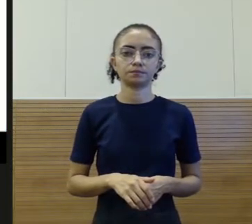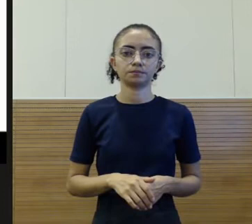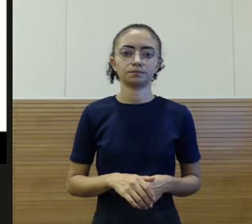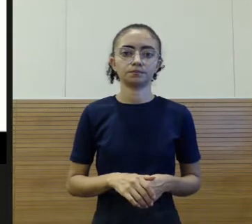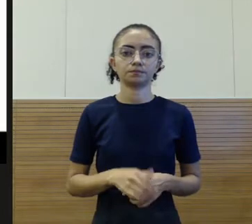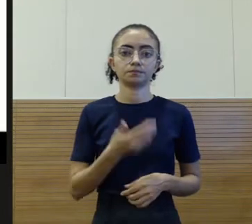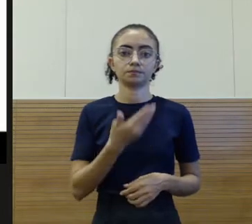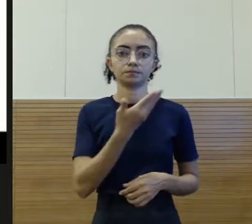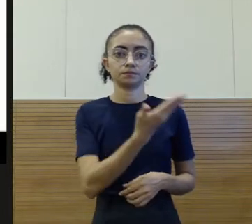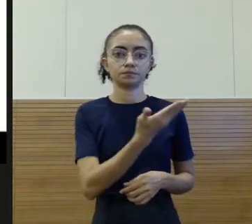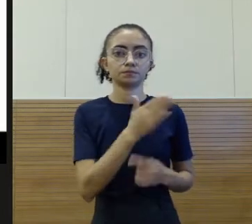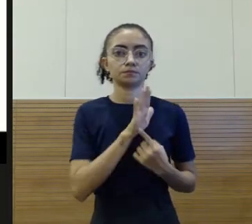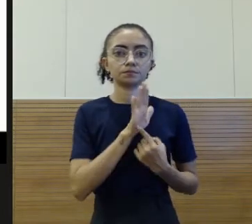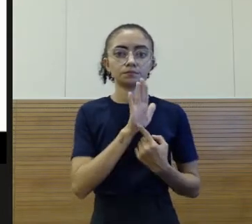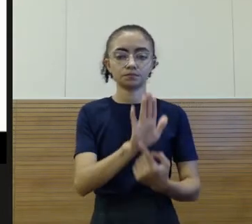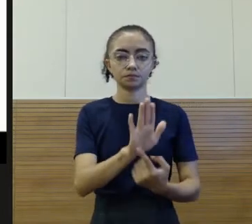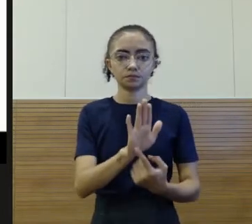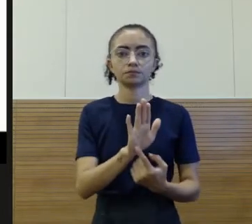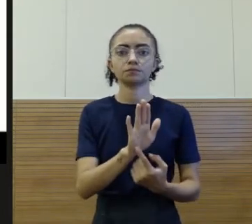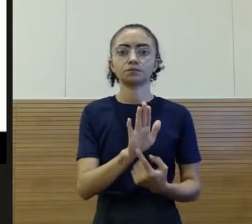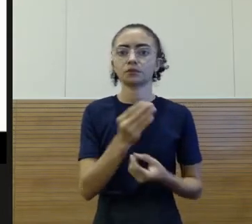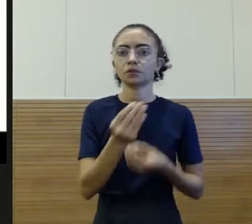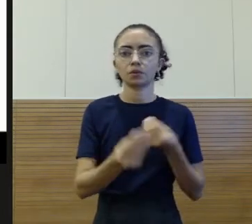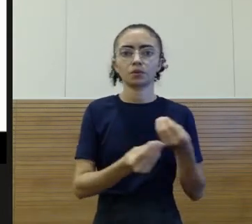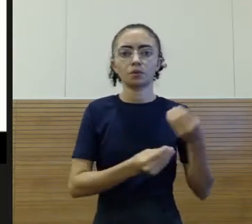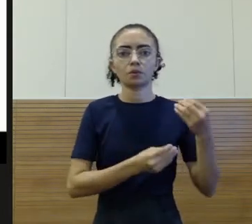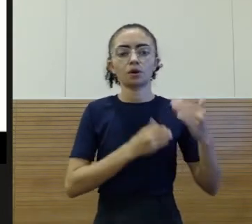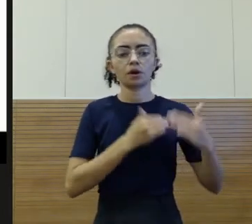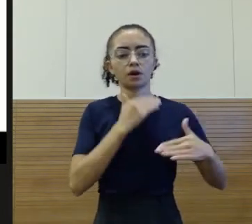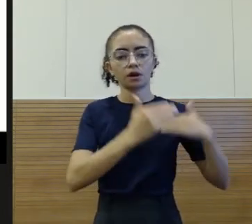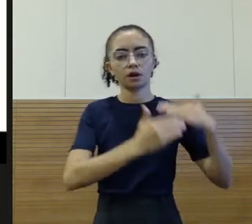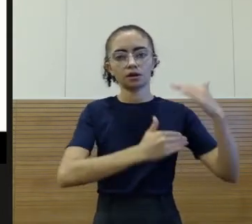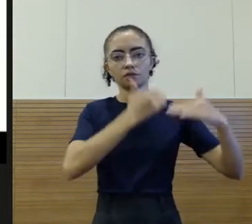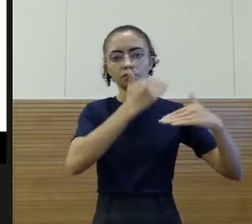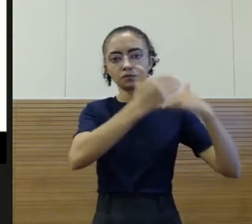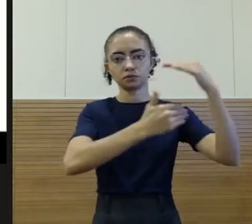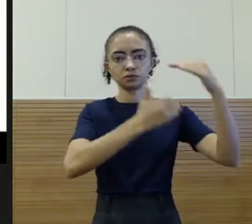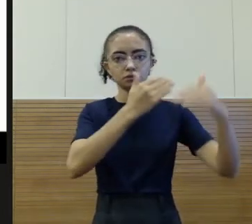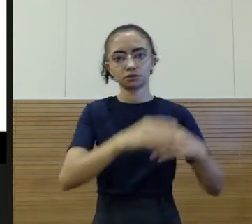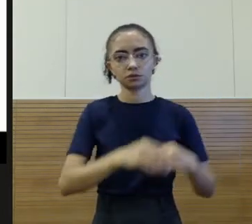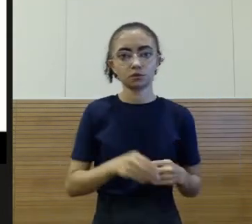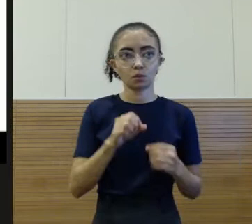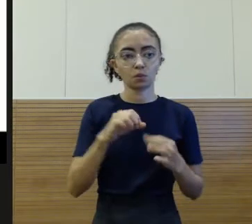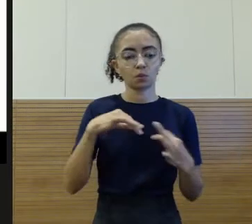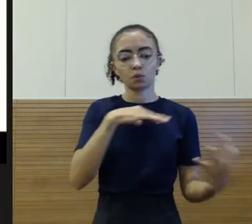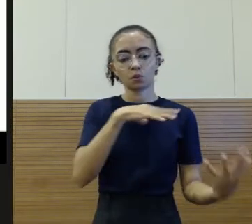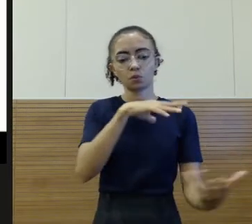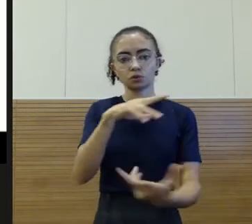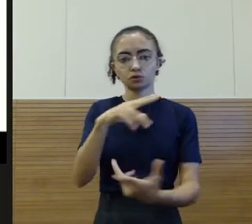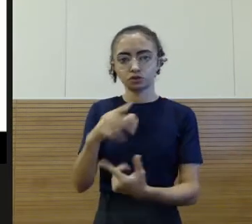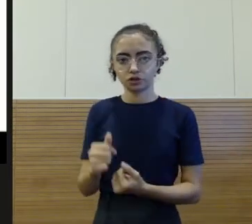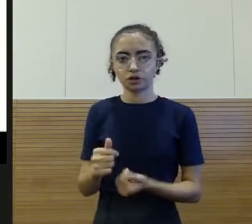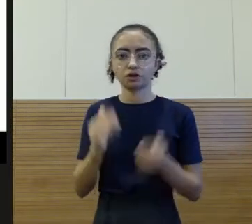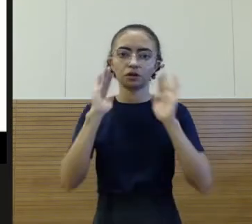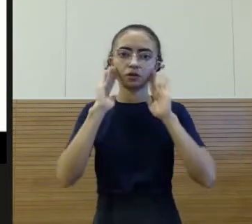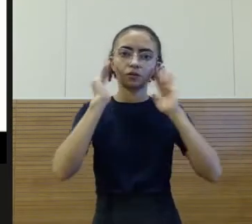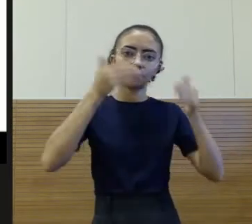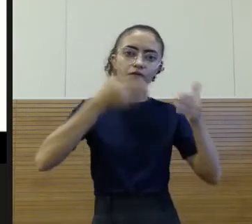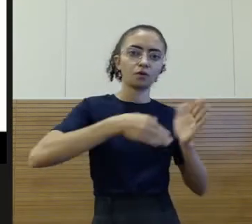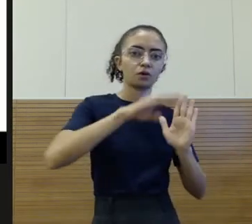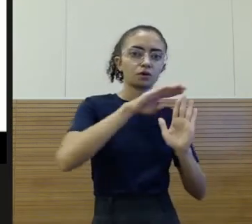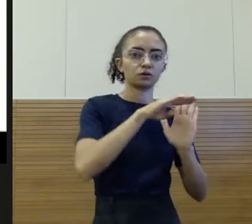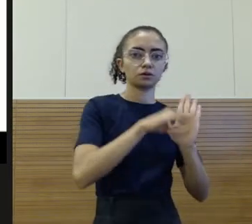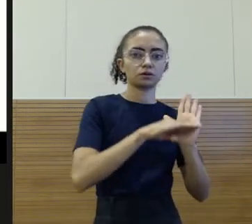slide, simplesmente para mostrar um pouco a evolução, geralmente, a nível mundial, quando se fala de guias alimentares, as